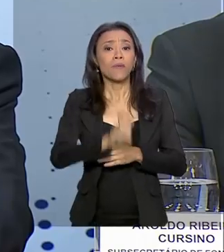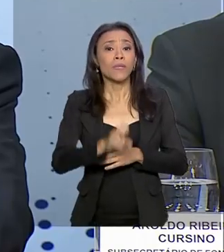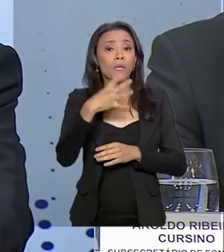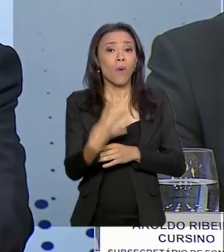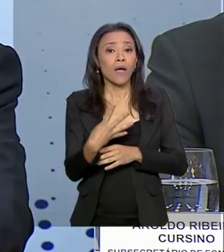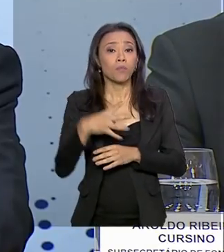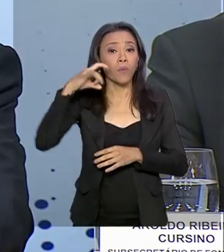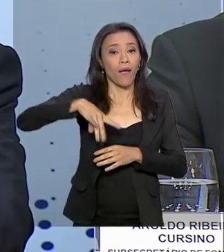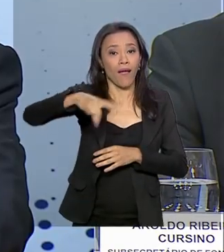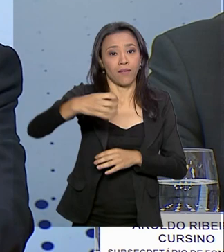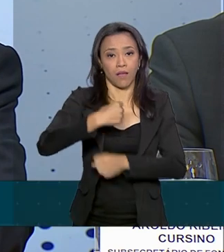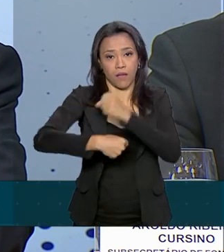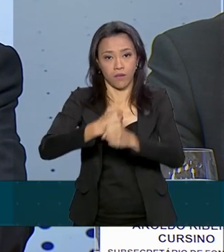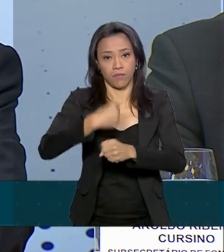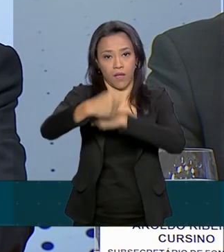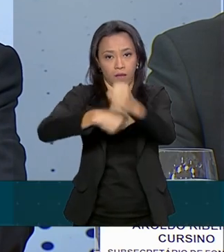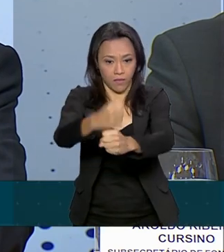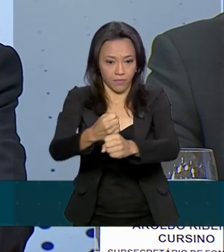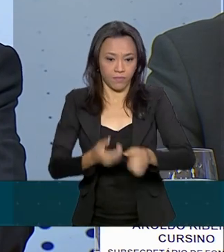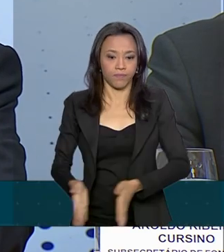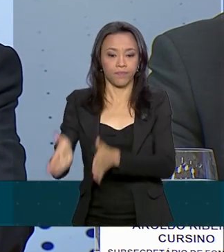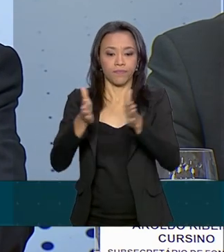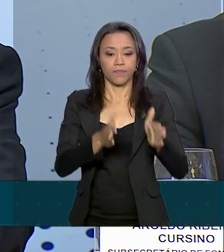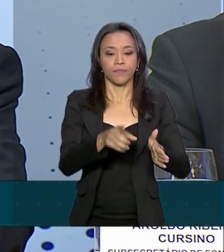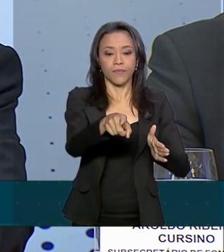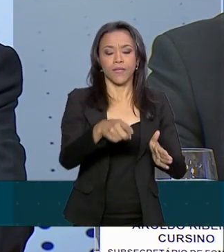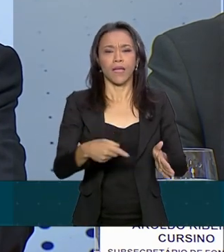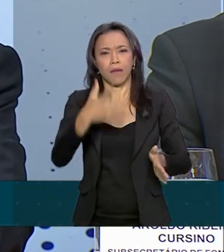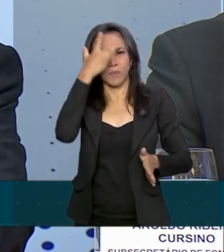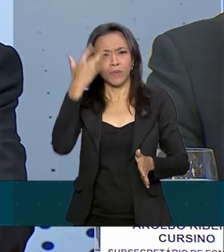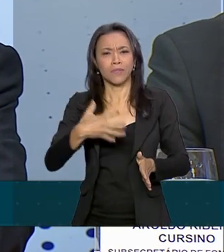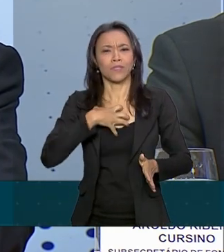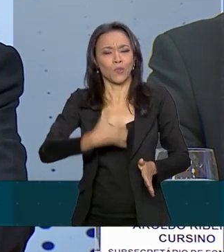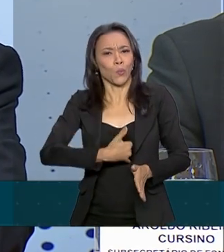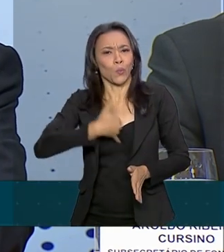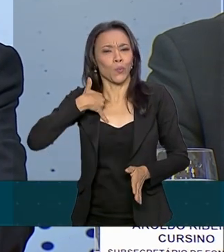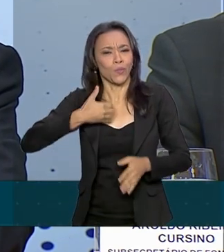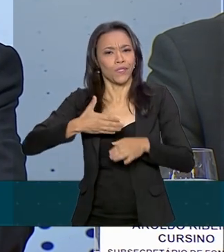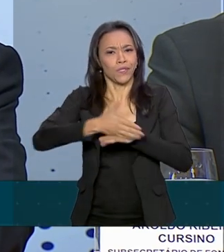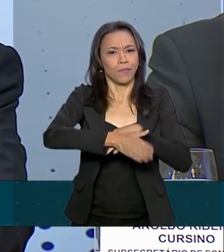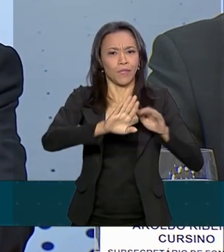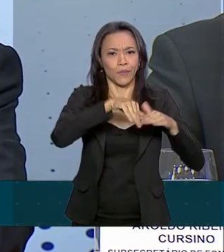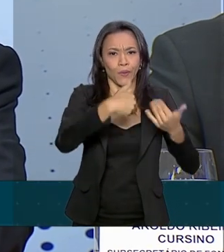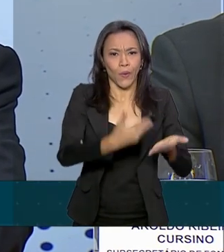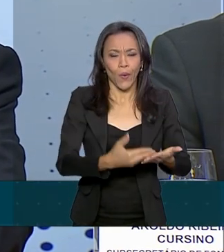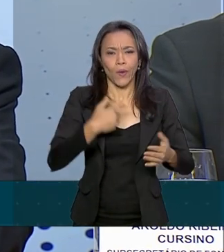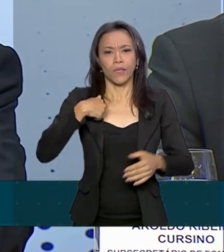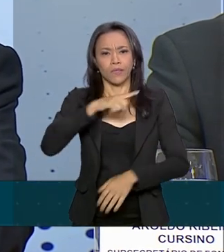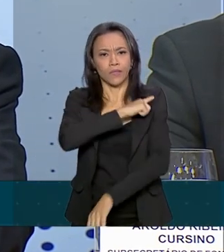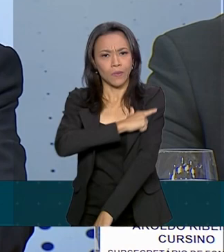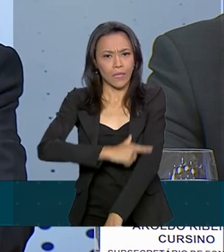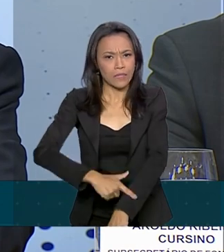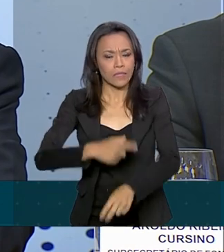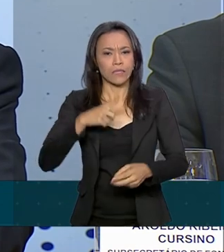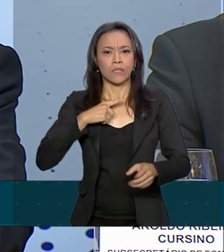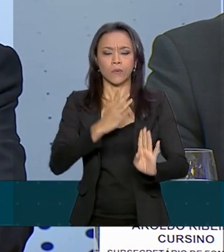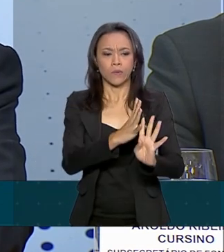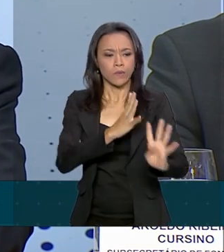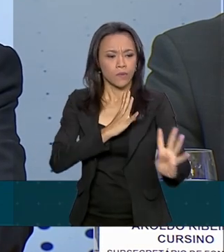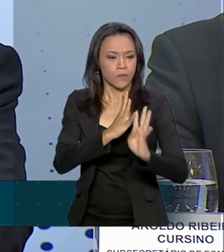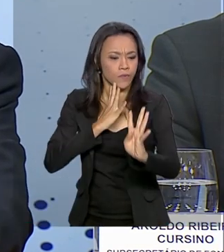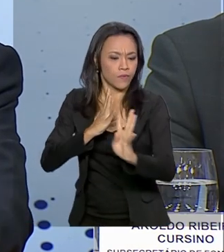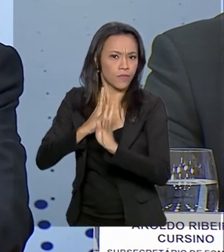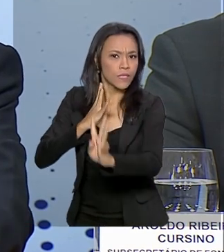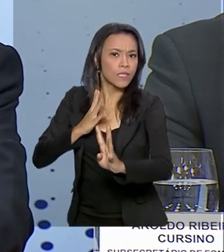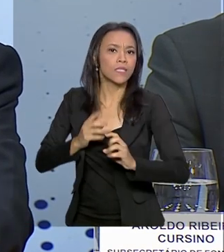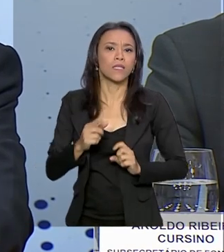Você tem um senso de coleguismo, elas têm orgulho de ir para a escola, chegam disciplinadas, fazem fila, cantam. Você